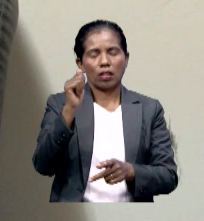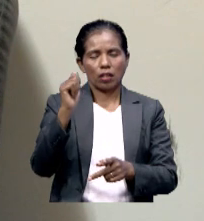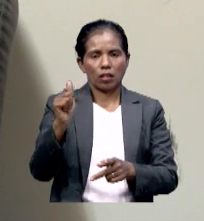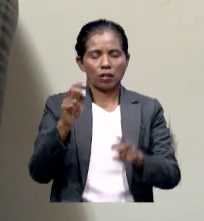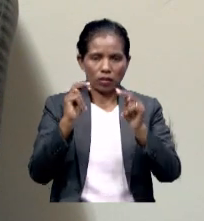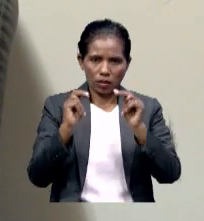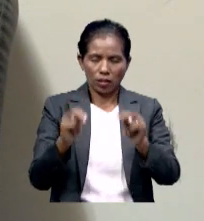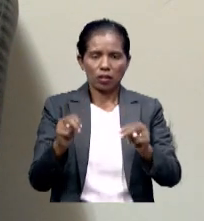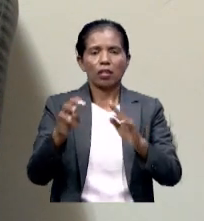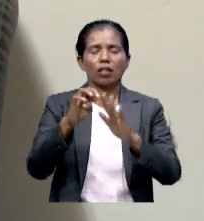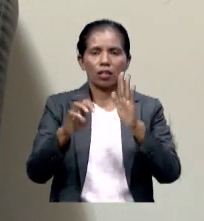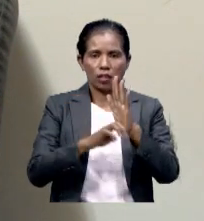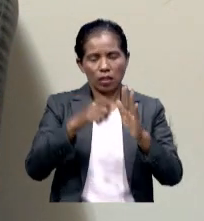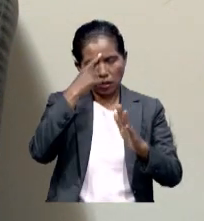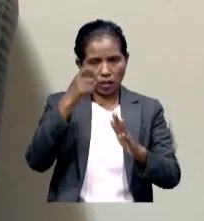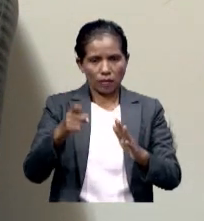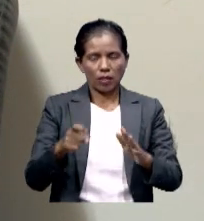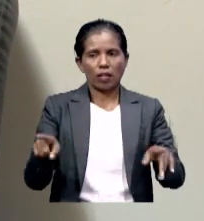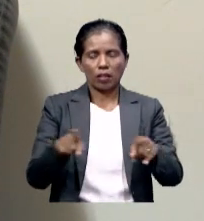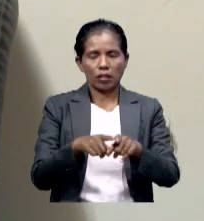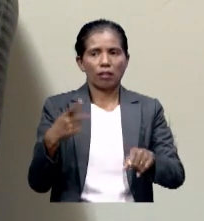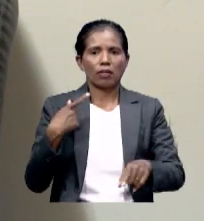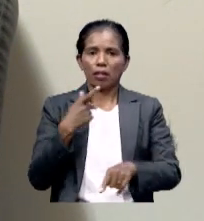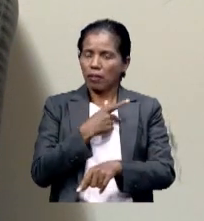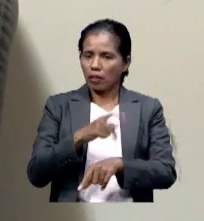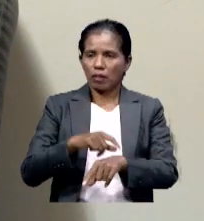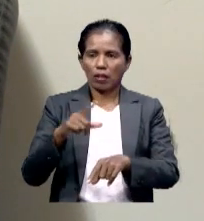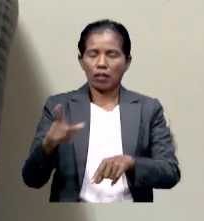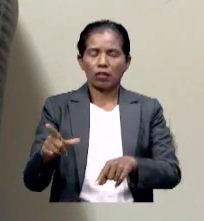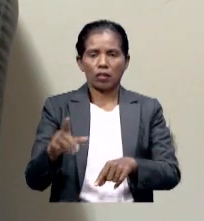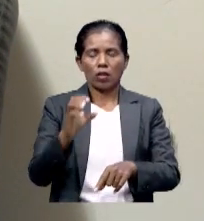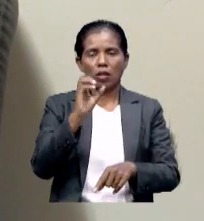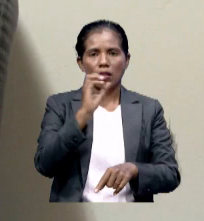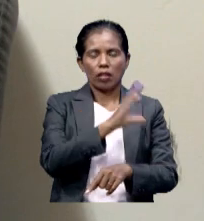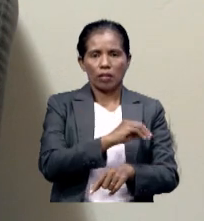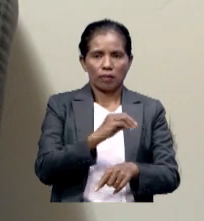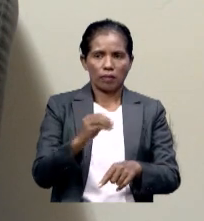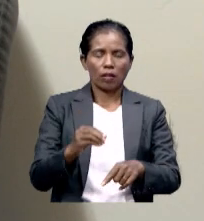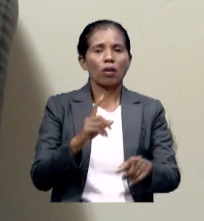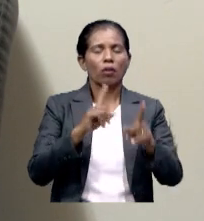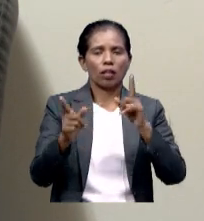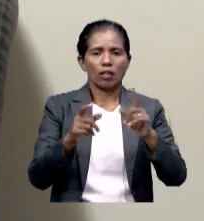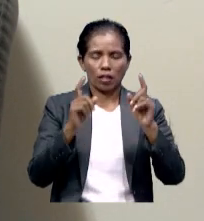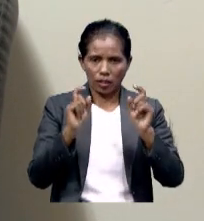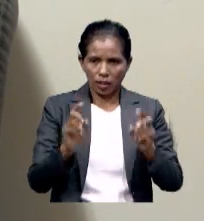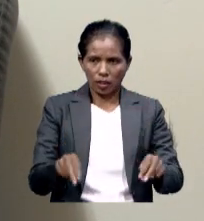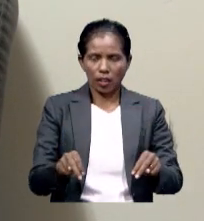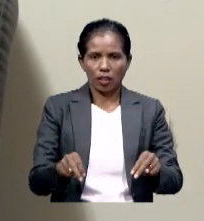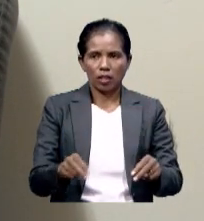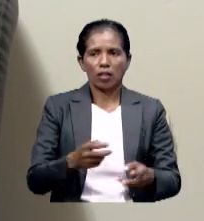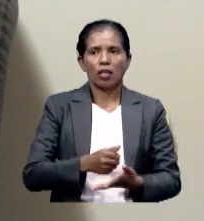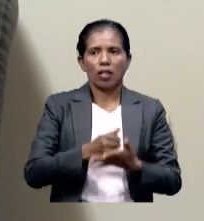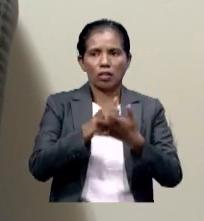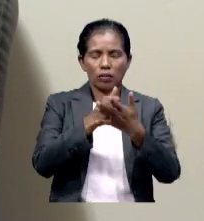União. Também nessa entidade de segurança do Parlamento Nacional, órgão soberano e ida, que tem orientado para salvar o